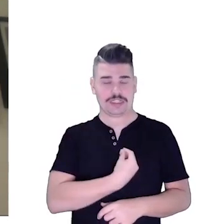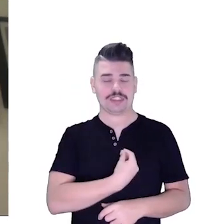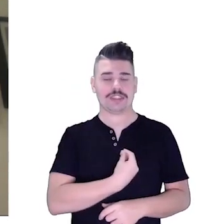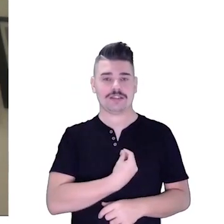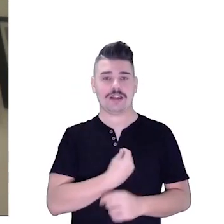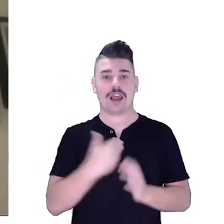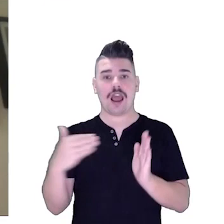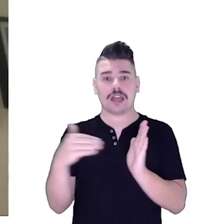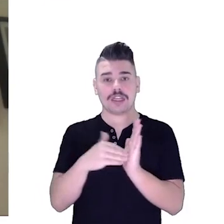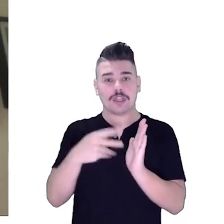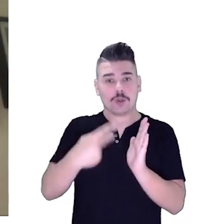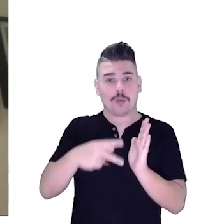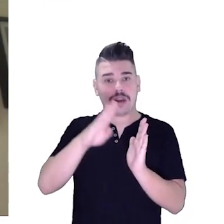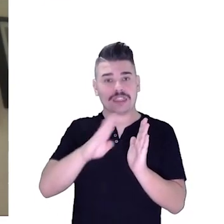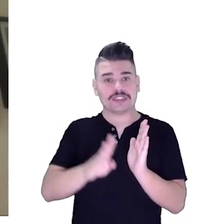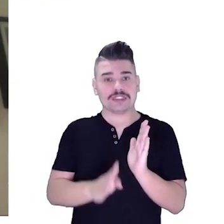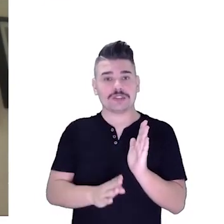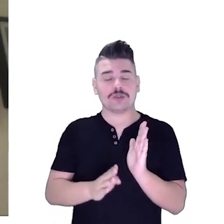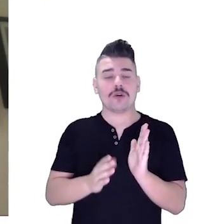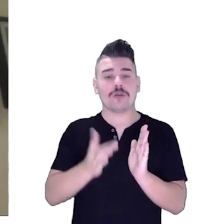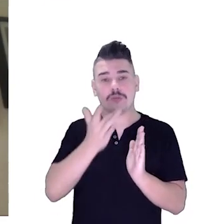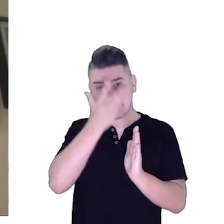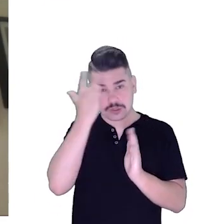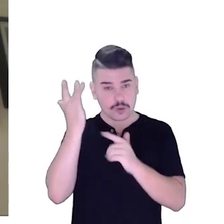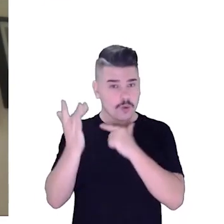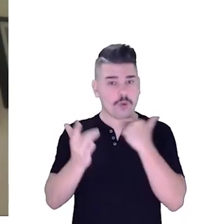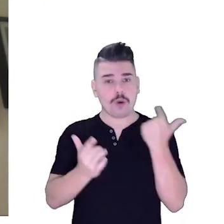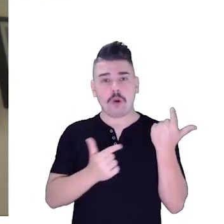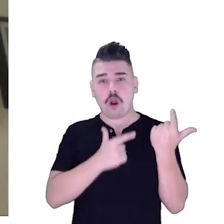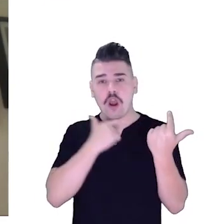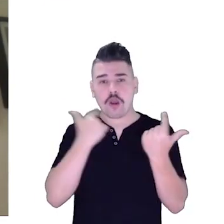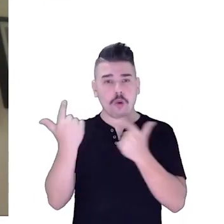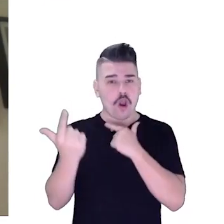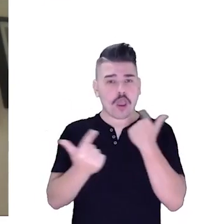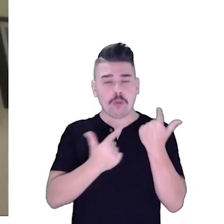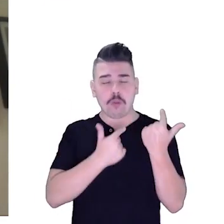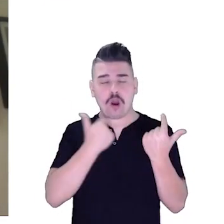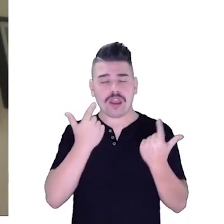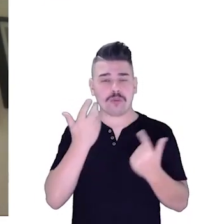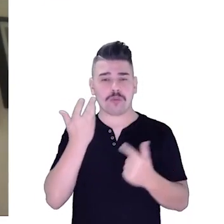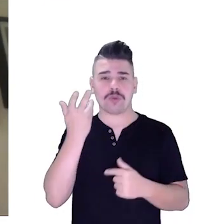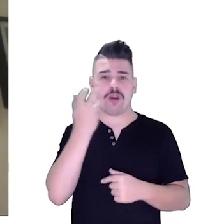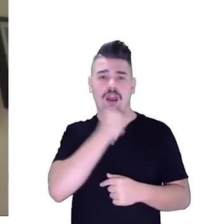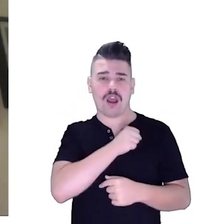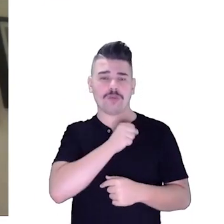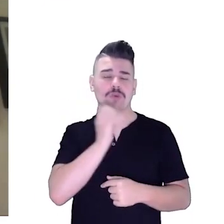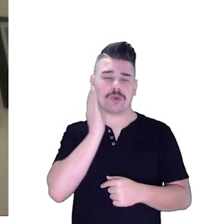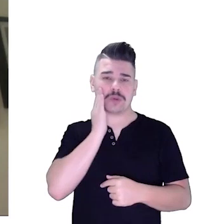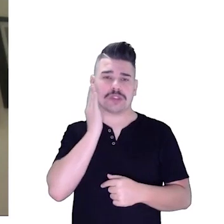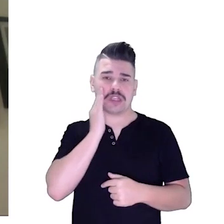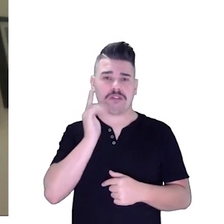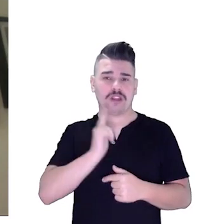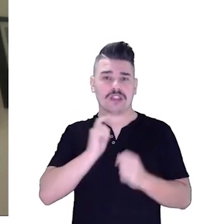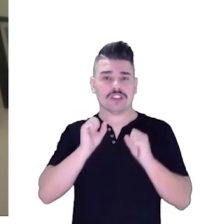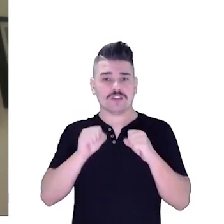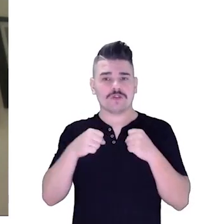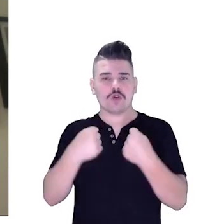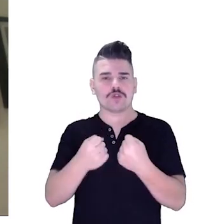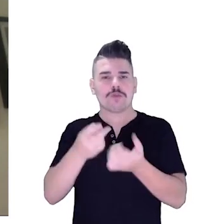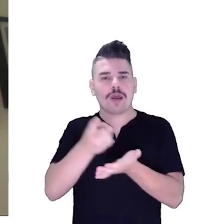termos uma expectativa de vida ainda muito baixa para as pessoas trans no Brasil, apesar de todos os esforços,